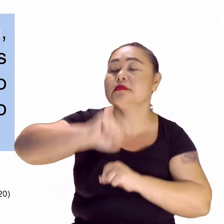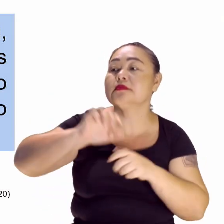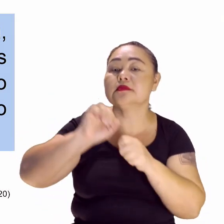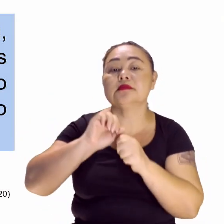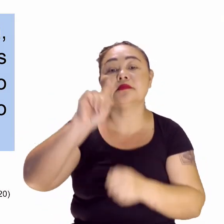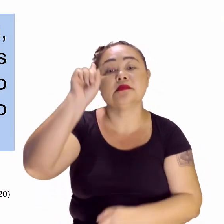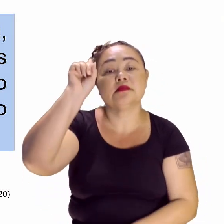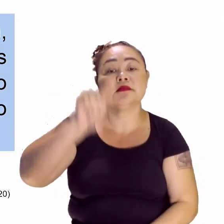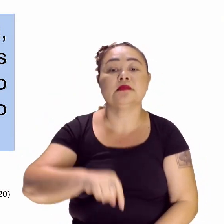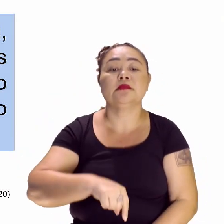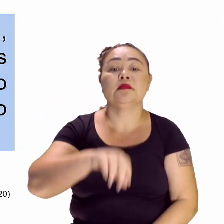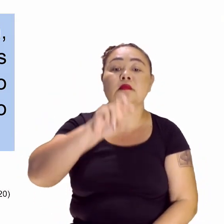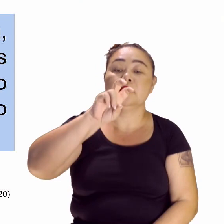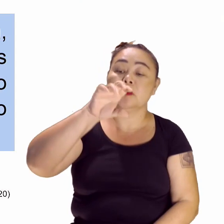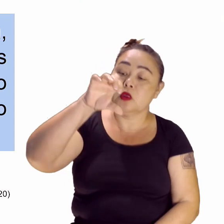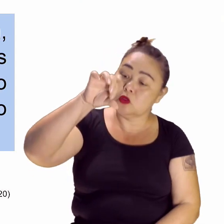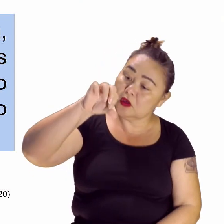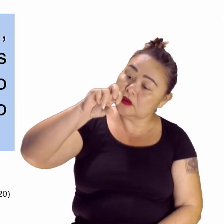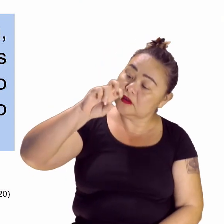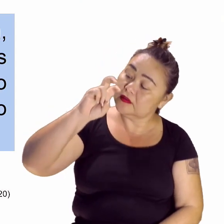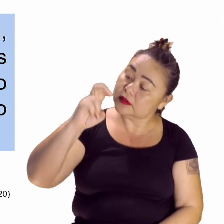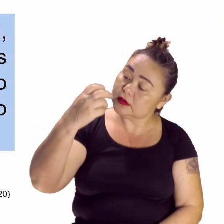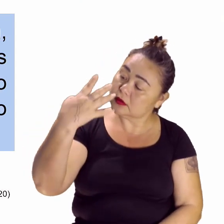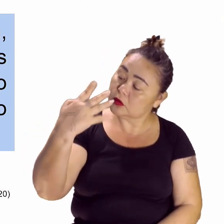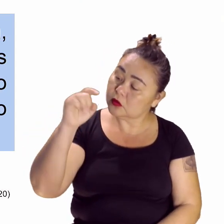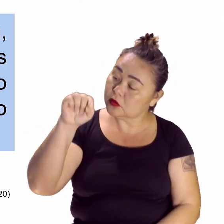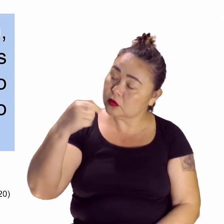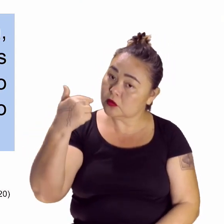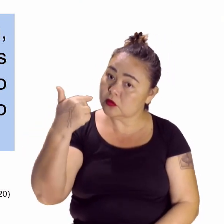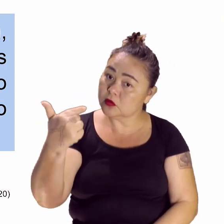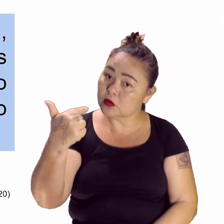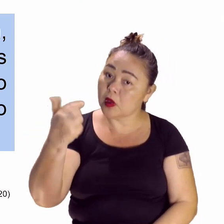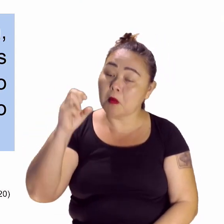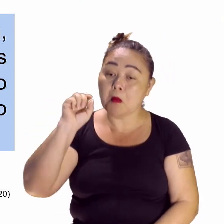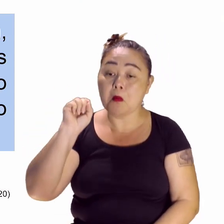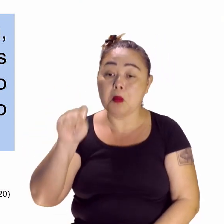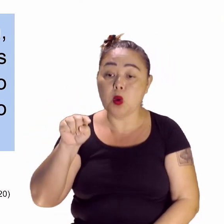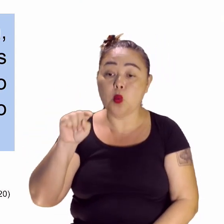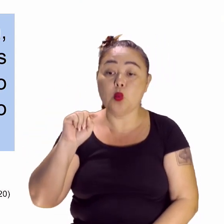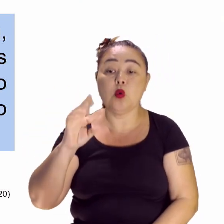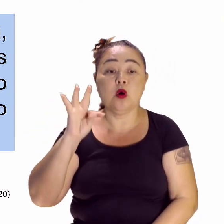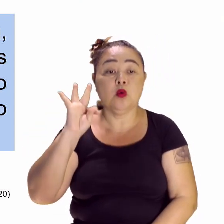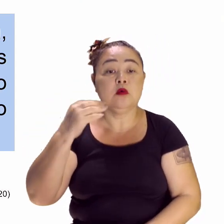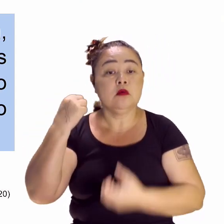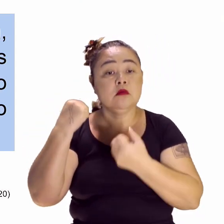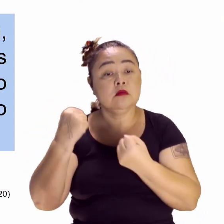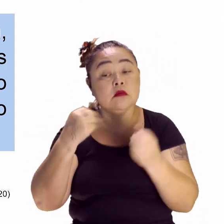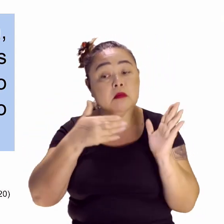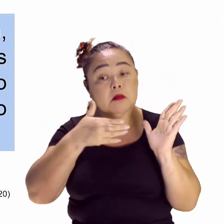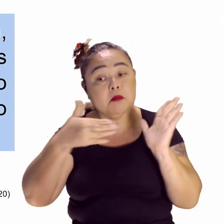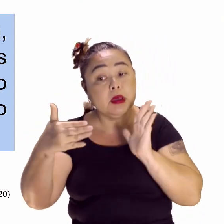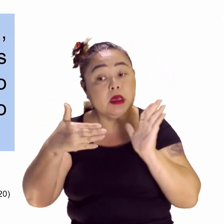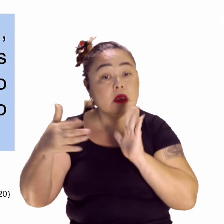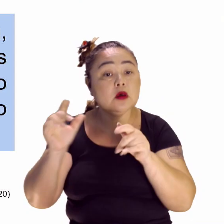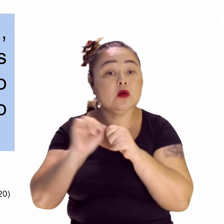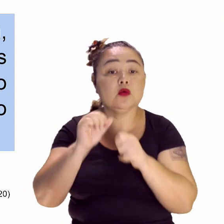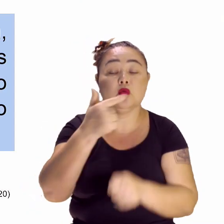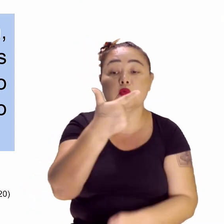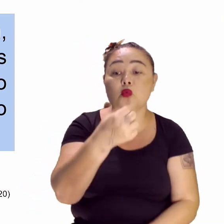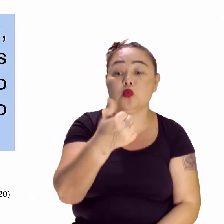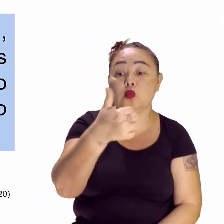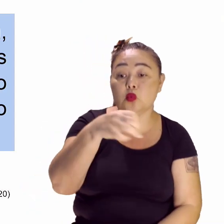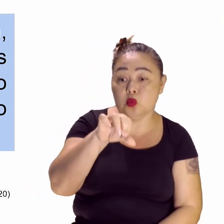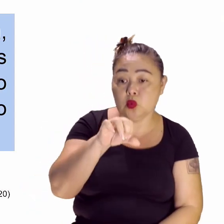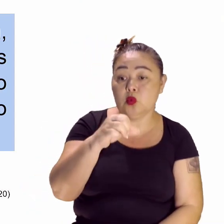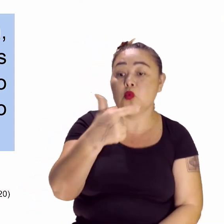954,2 mil toneladas de milho na safra de 2019 e 2020 Rondônia E se a gente tá